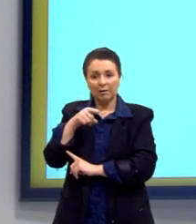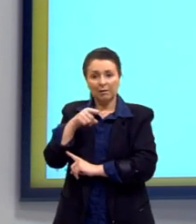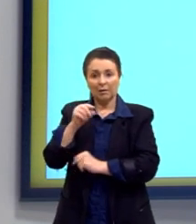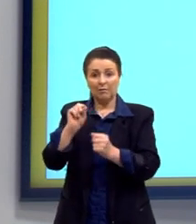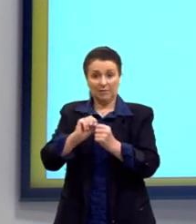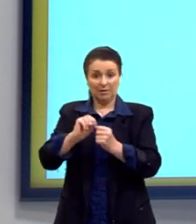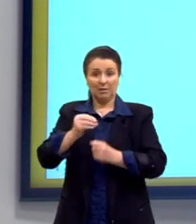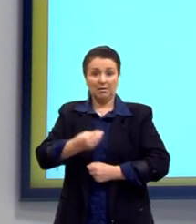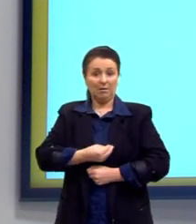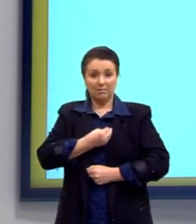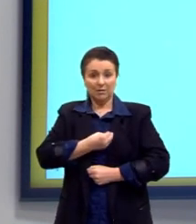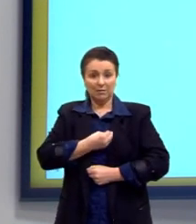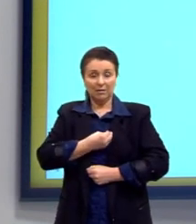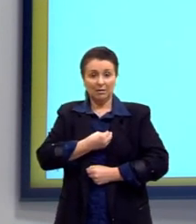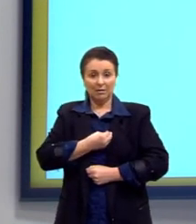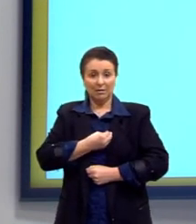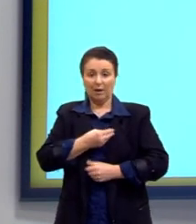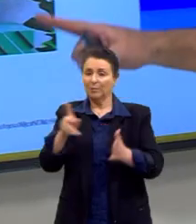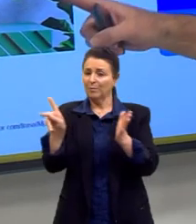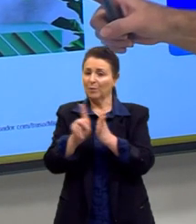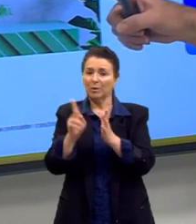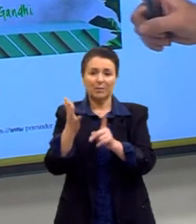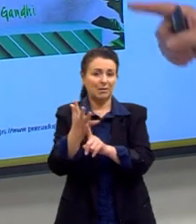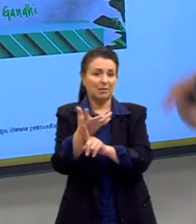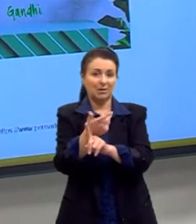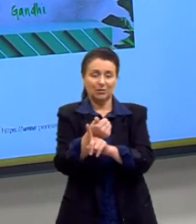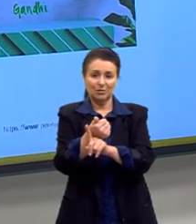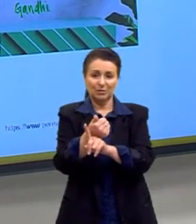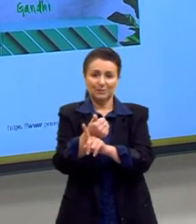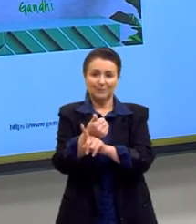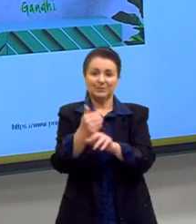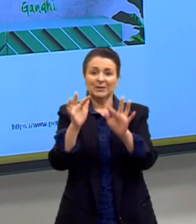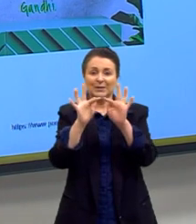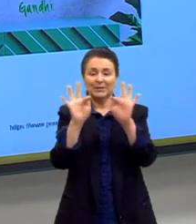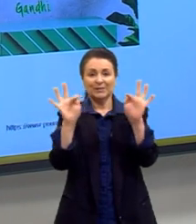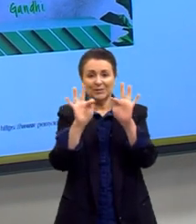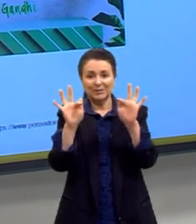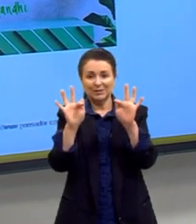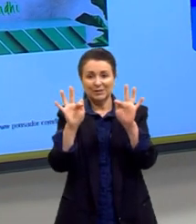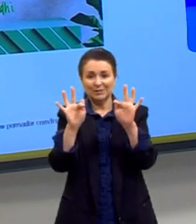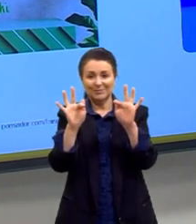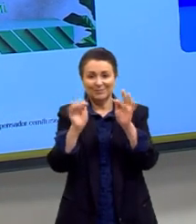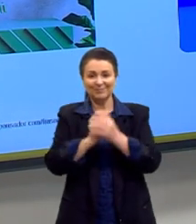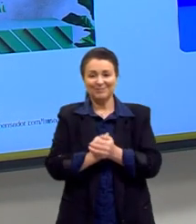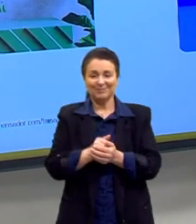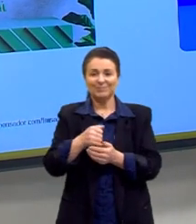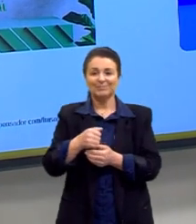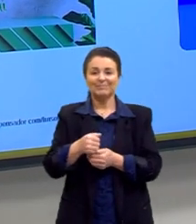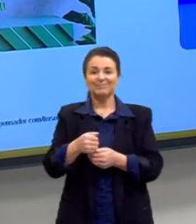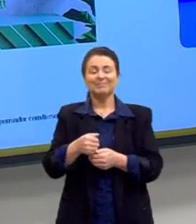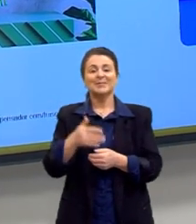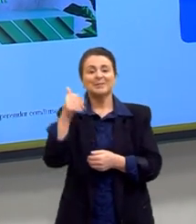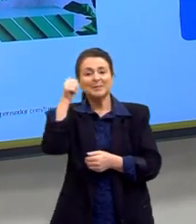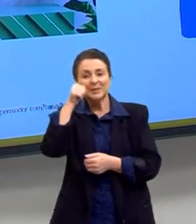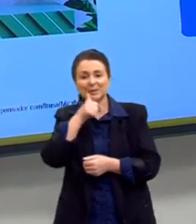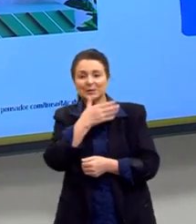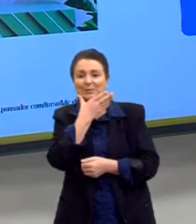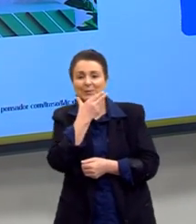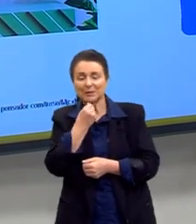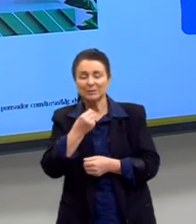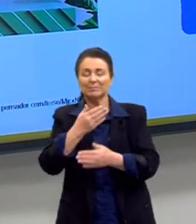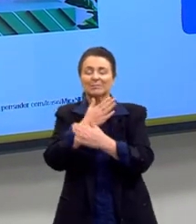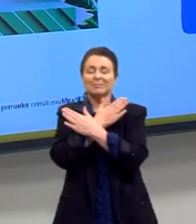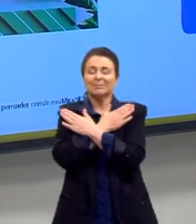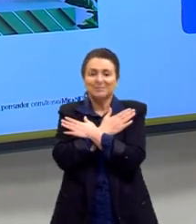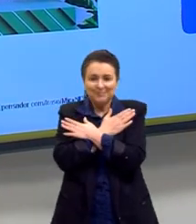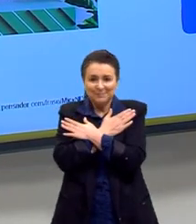da vida uma obra de arte uma frase do grande meus queridos alunos e alunas um grande